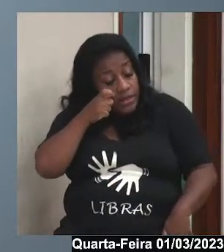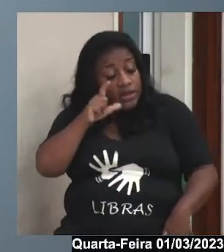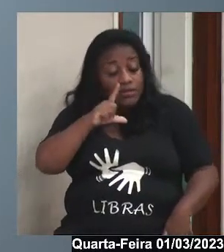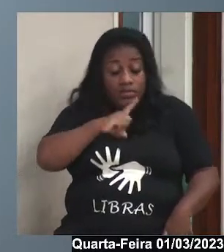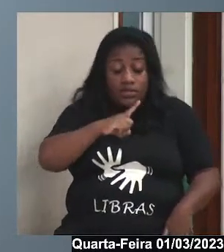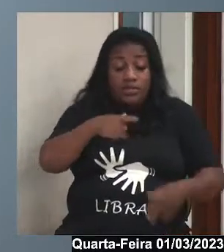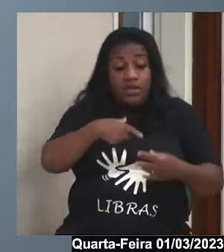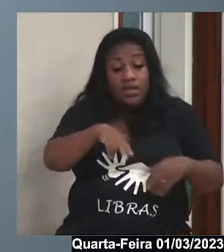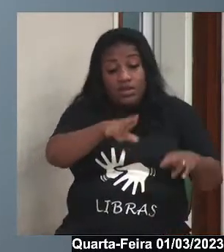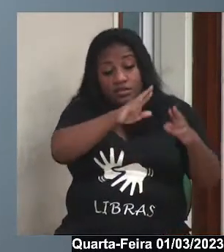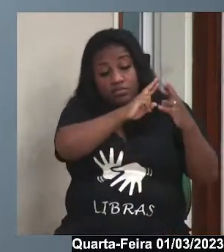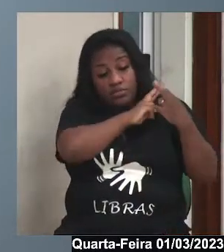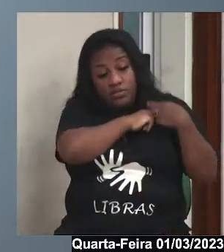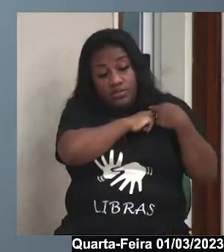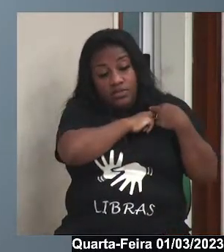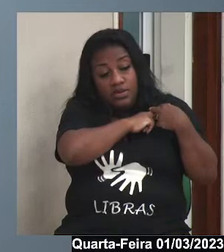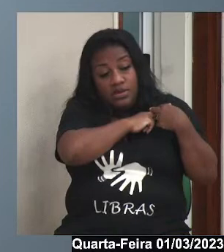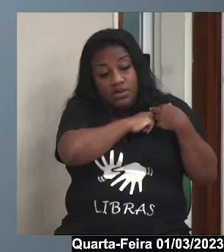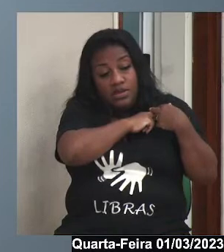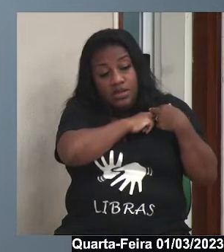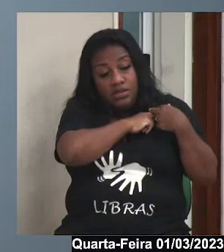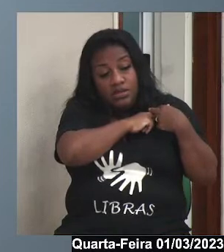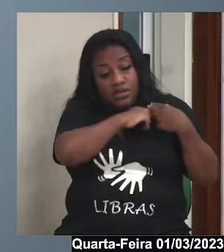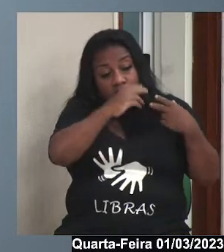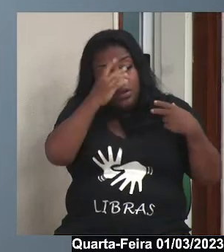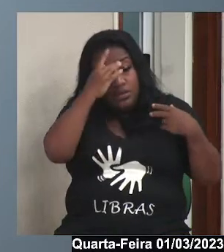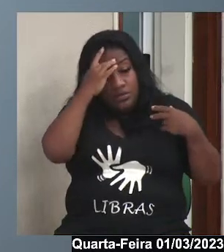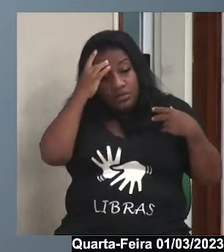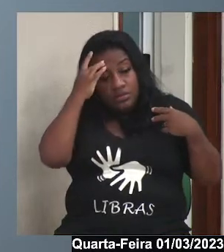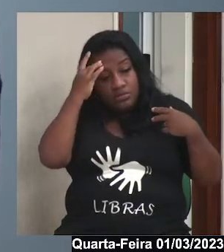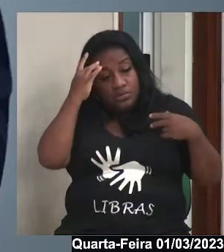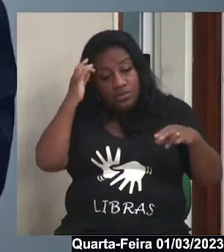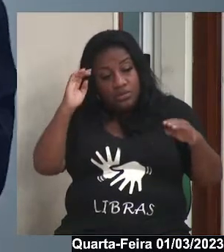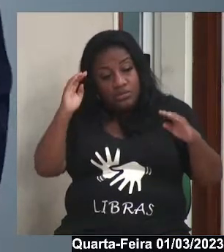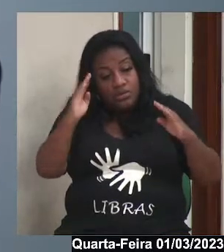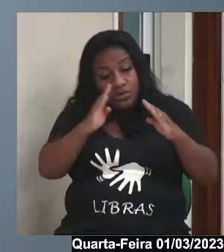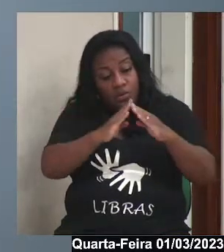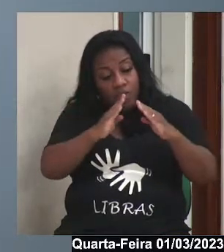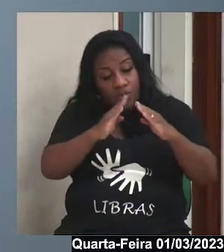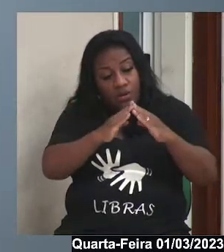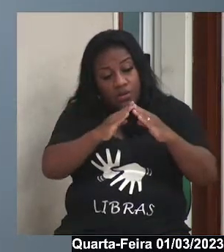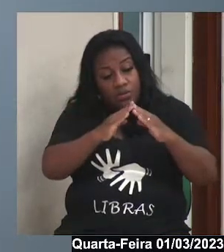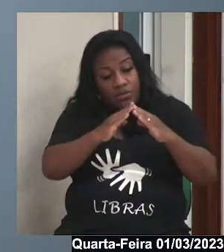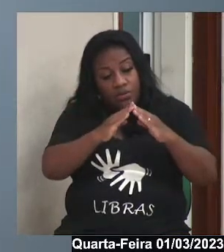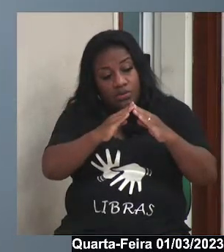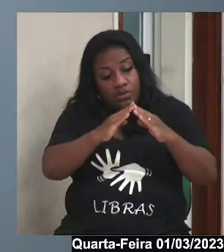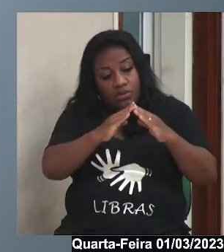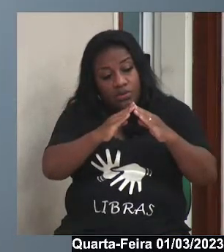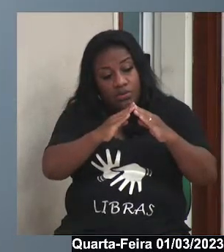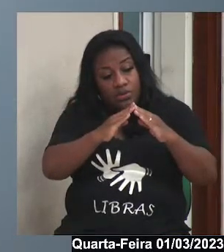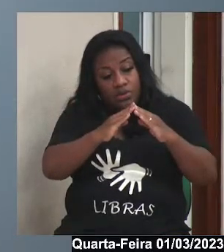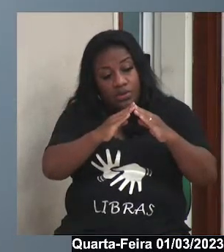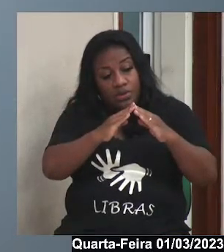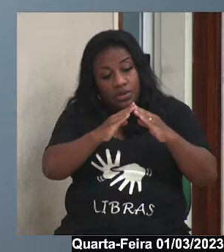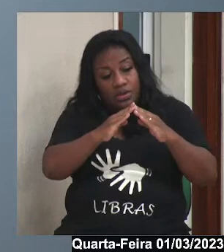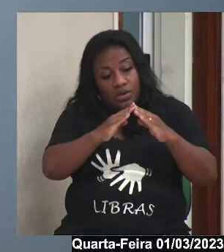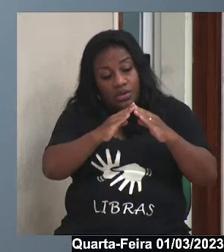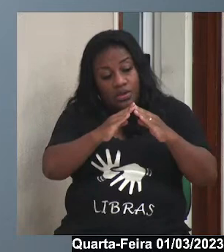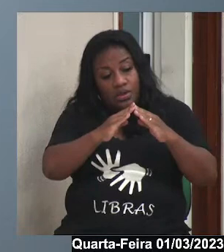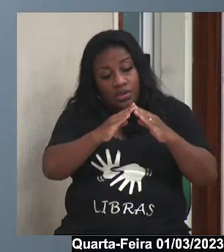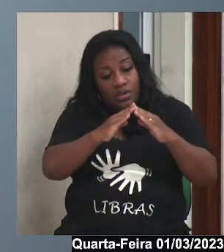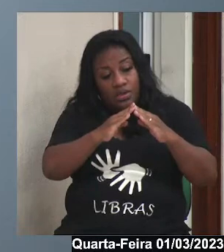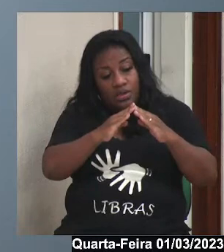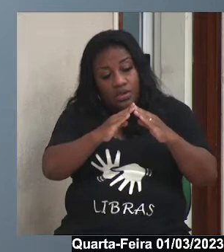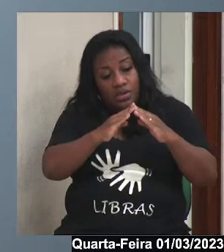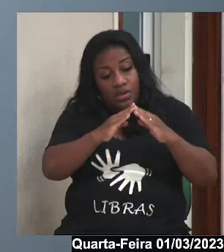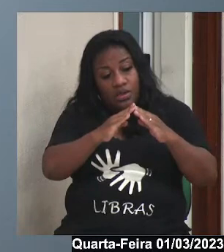uma responsabilidade com os moradores de Embu das Artes, com os munícipes da nossa cidade. O senhor fez o